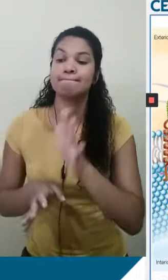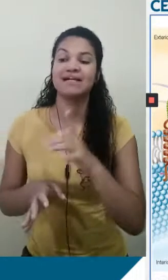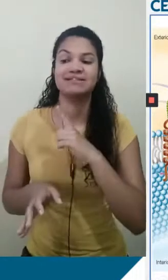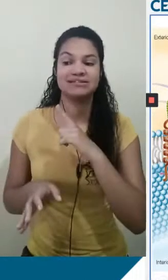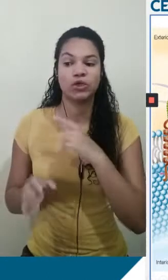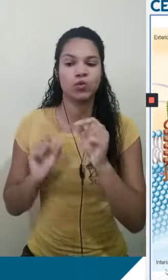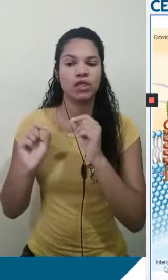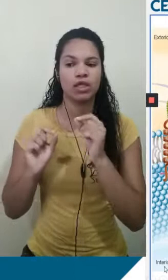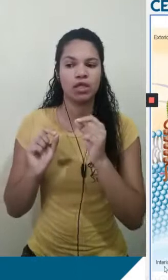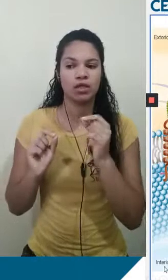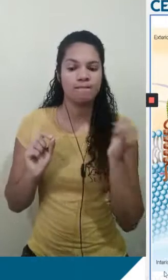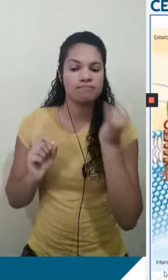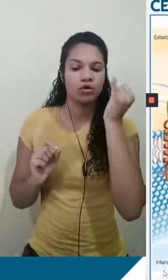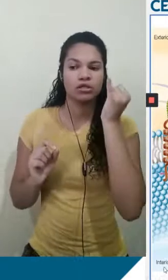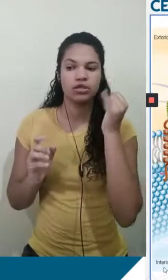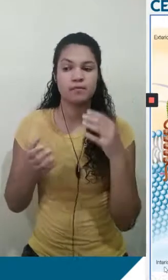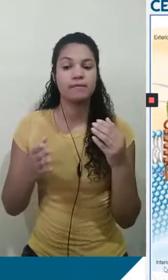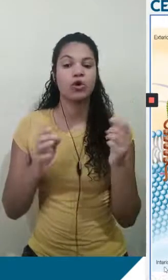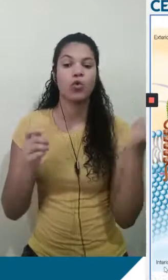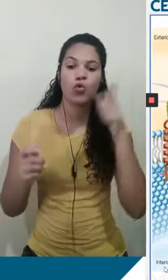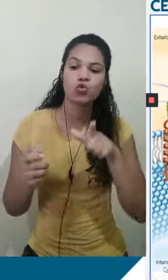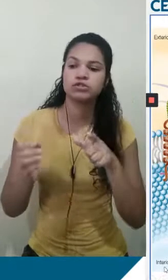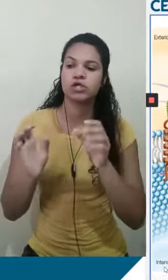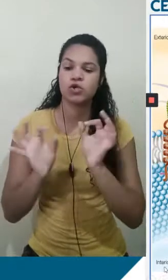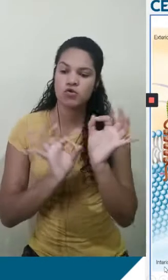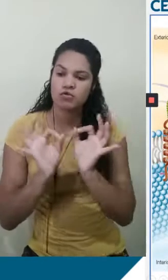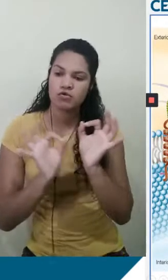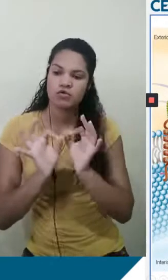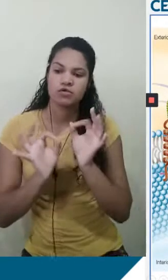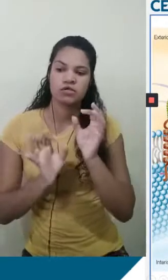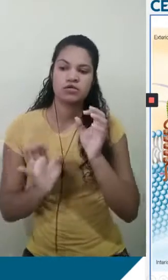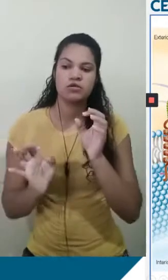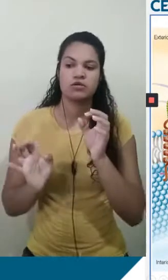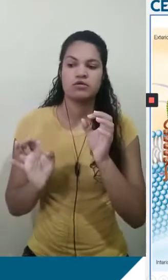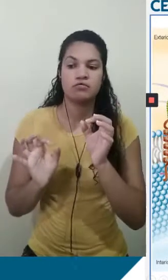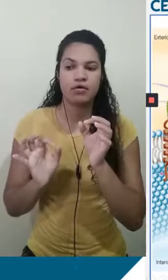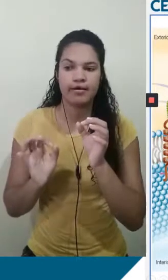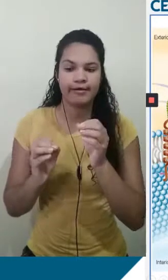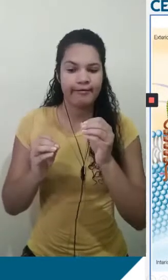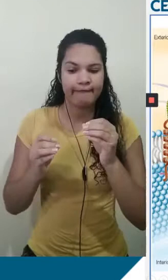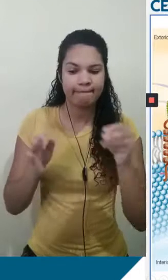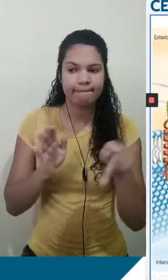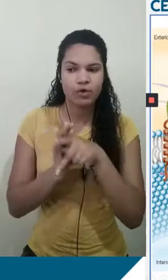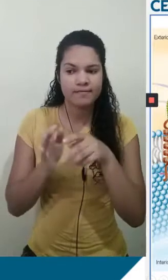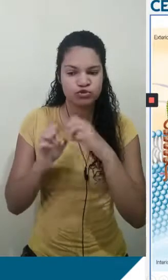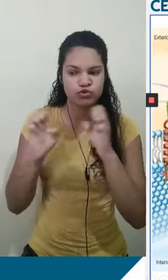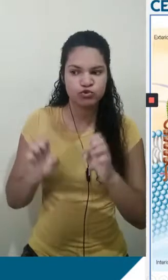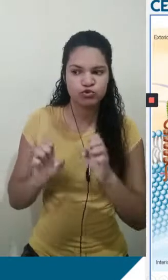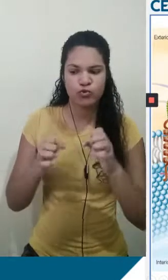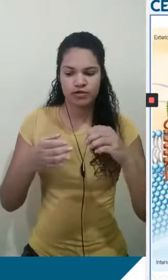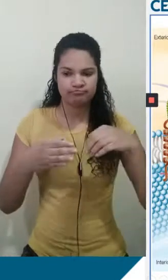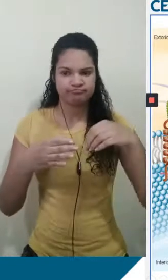é o exterior da célula e a parte em azul é o interior da célula. Essa bicamada fosfolipídica, também é